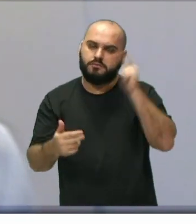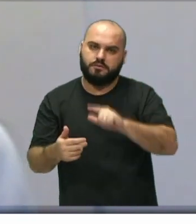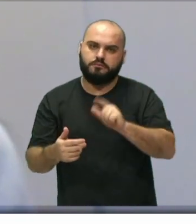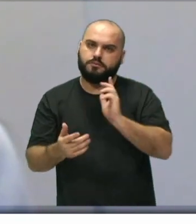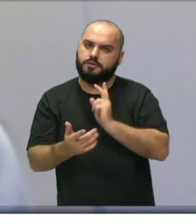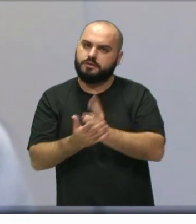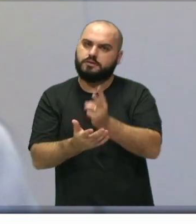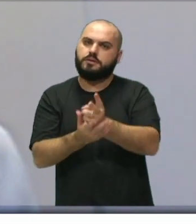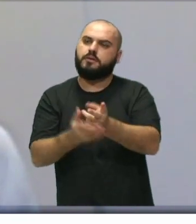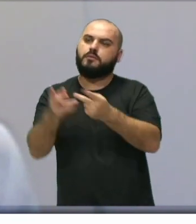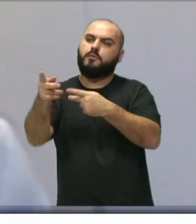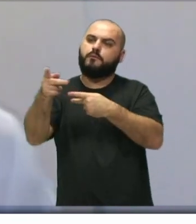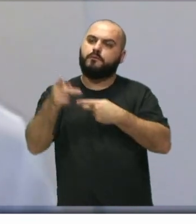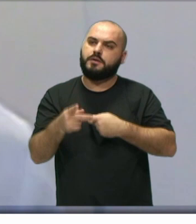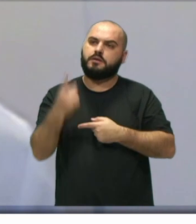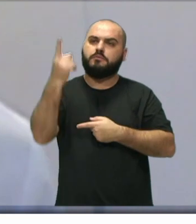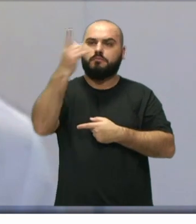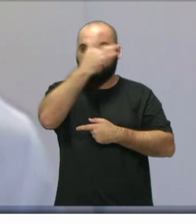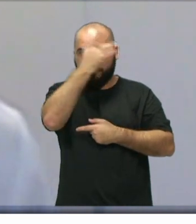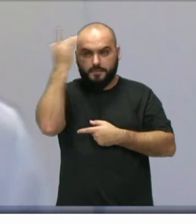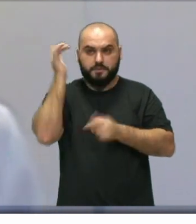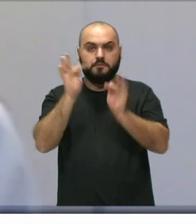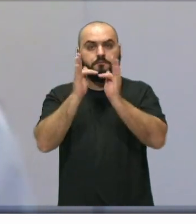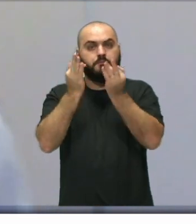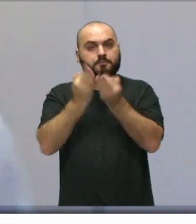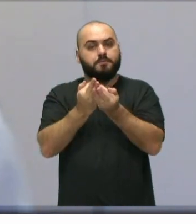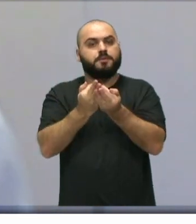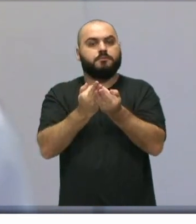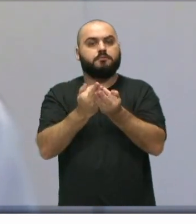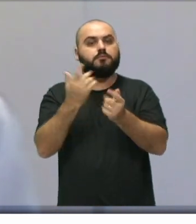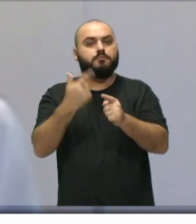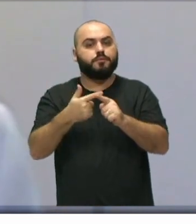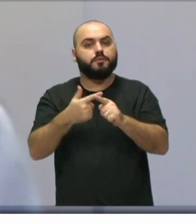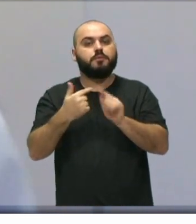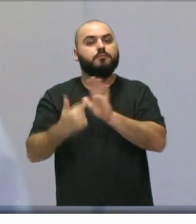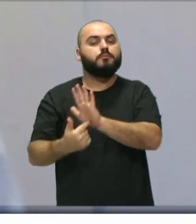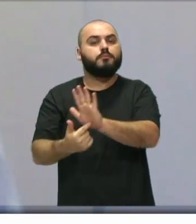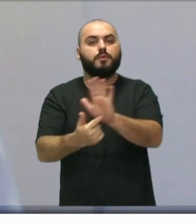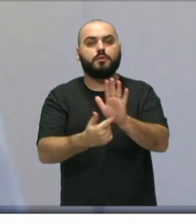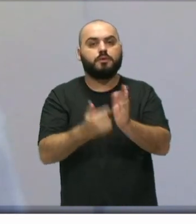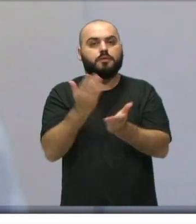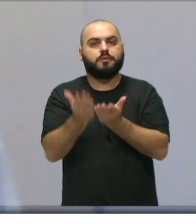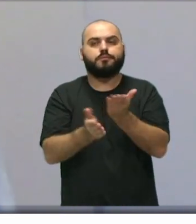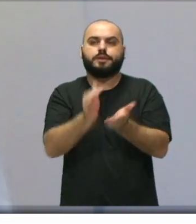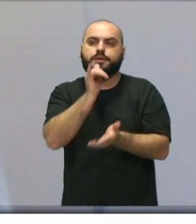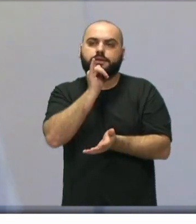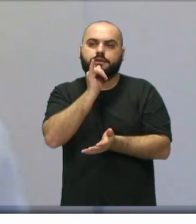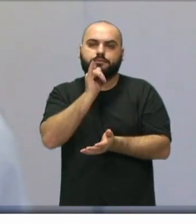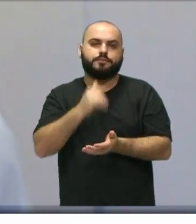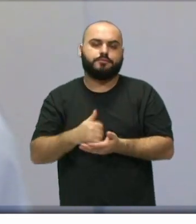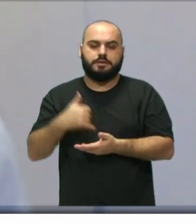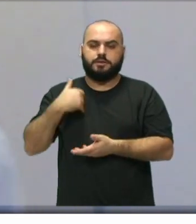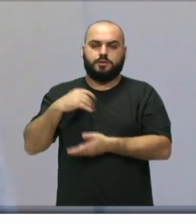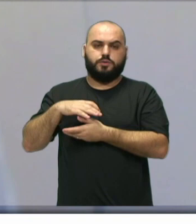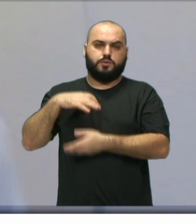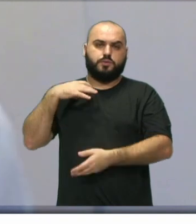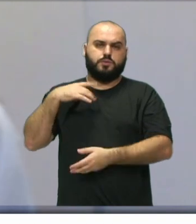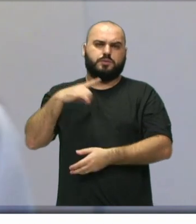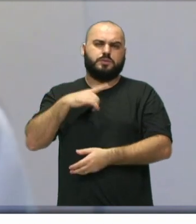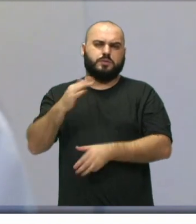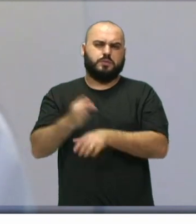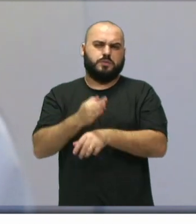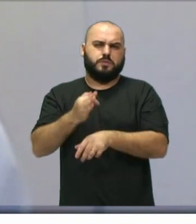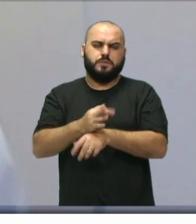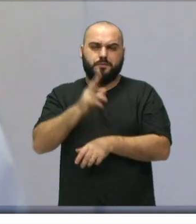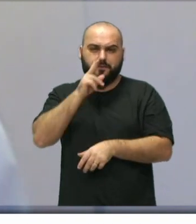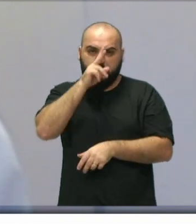um dos familiares participarem, porque nós prescrevemos tratamento, que se, por exemplo, o paciente for mais idoso, tiver mais debilitado, precisa